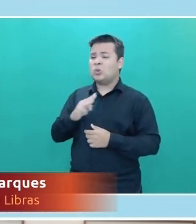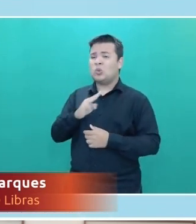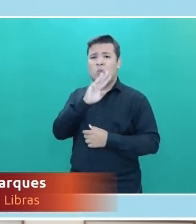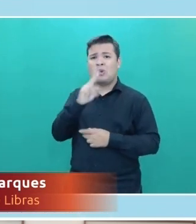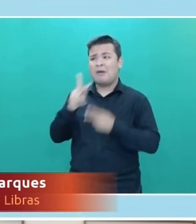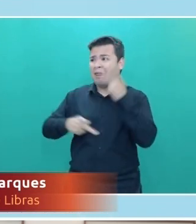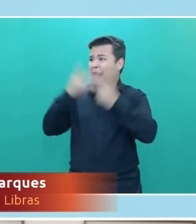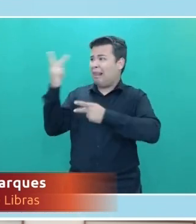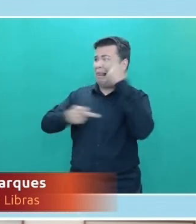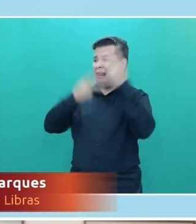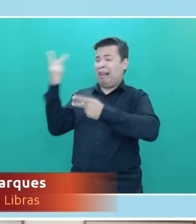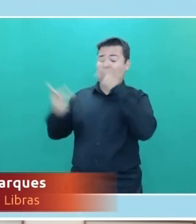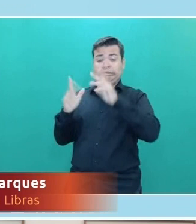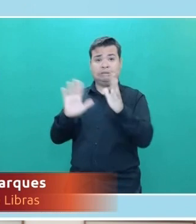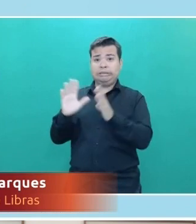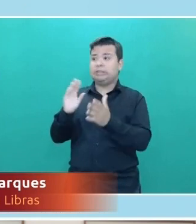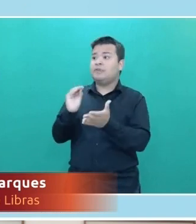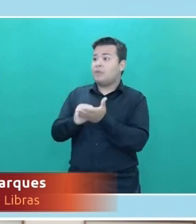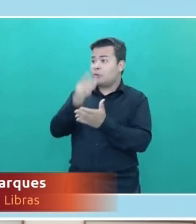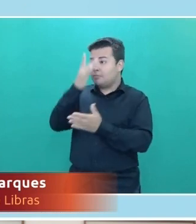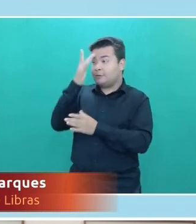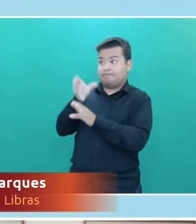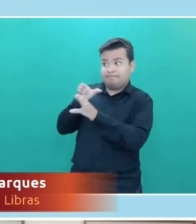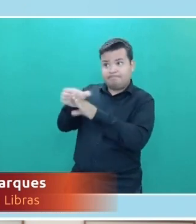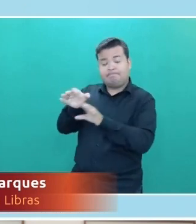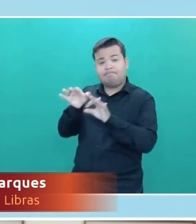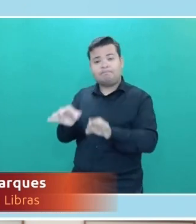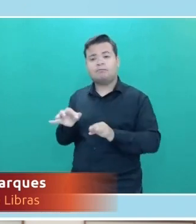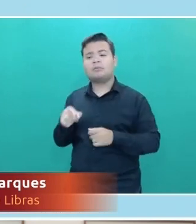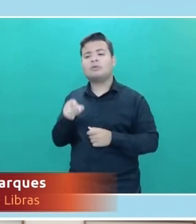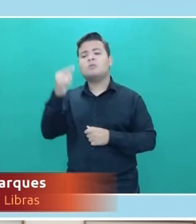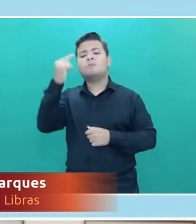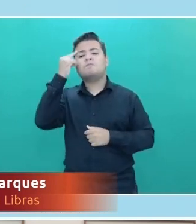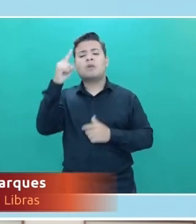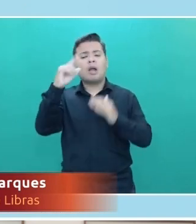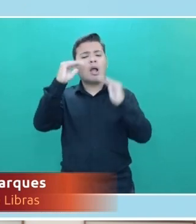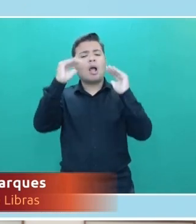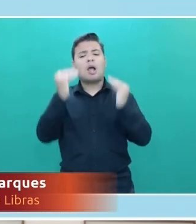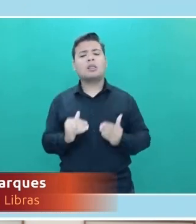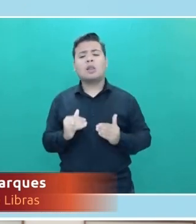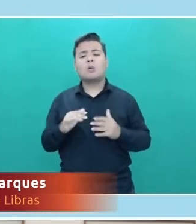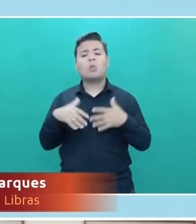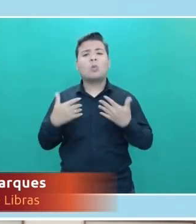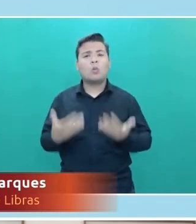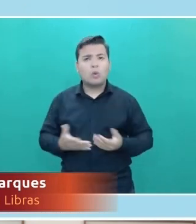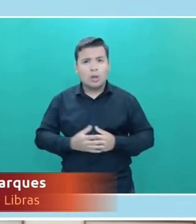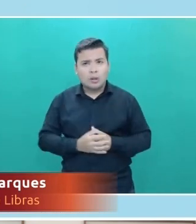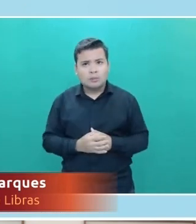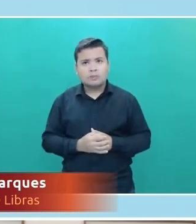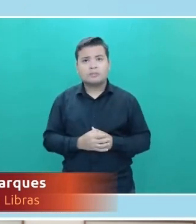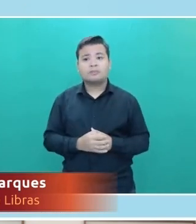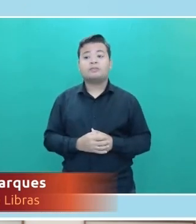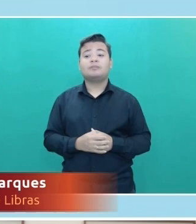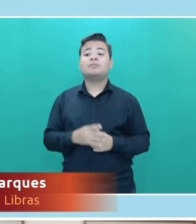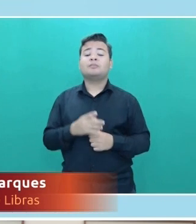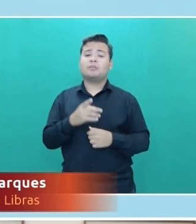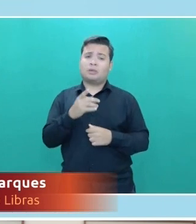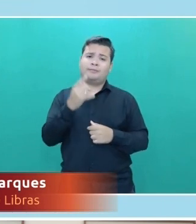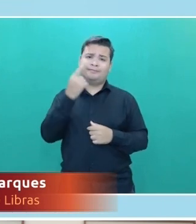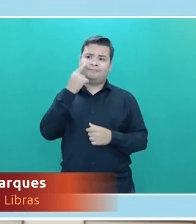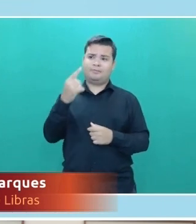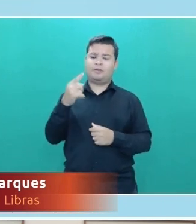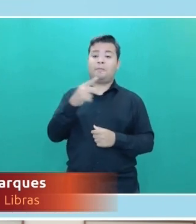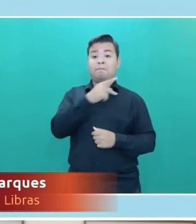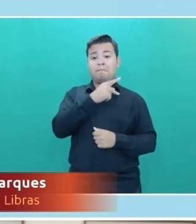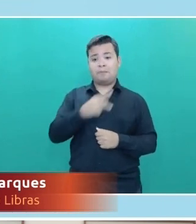melhor assessorado em relação a essa temática. Queria que o senhor fizesse a sua análise. O que o senhor acha do que o atual presidente tem dito a respeito